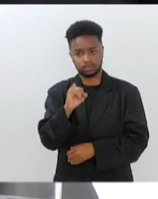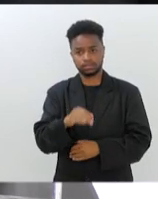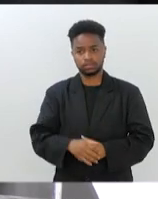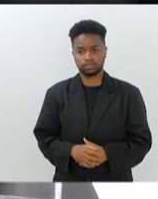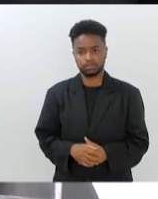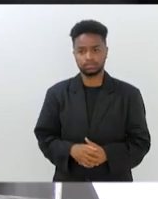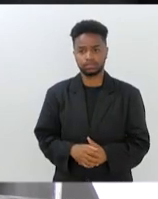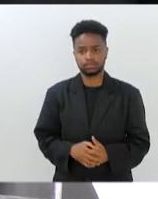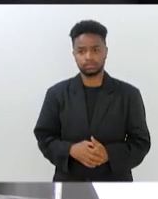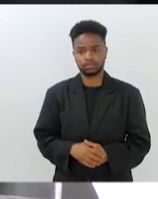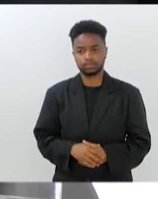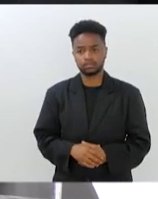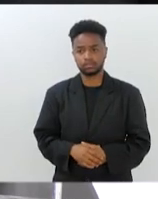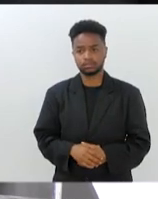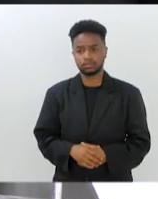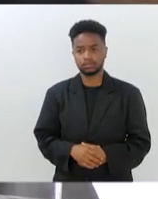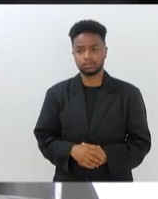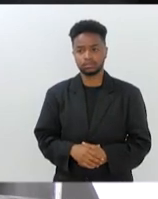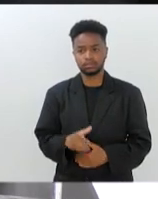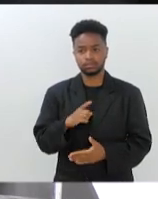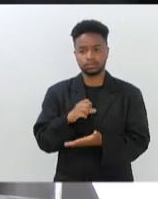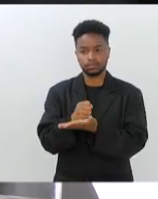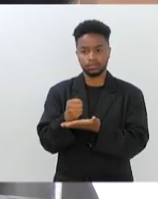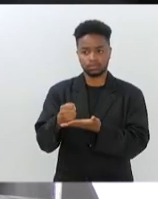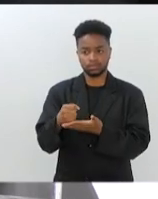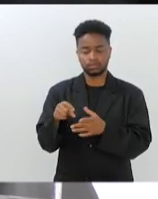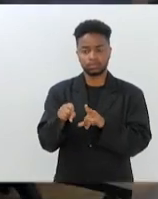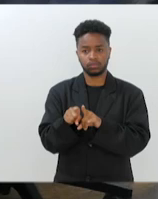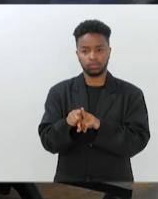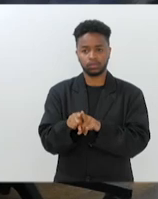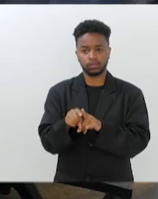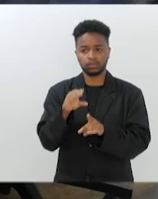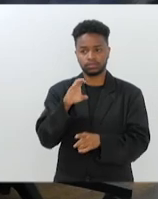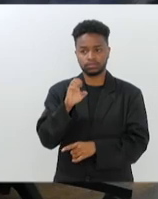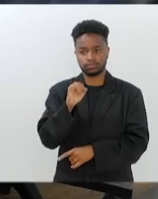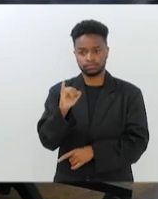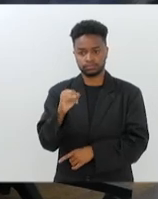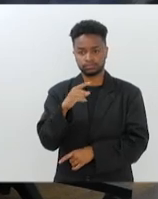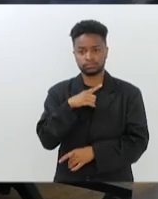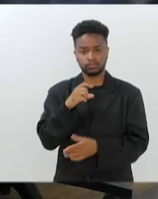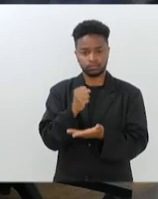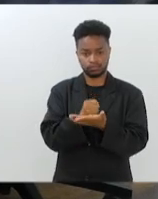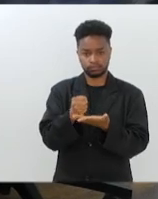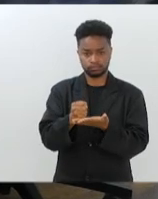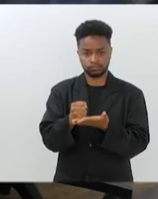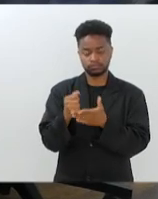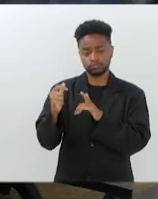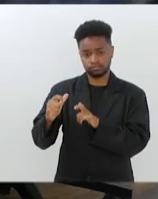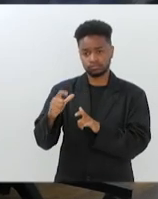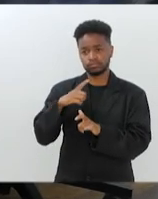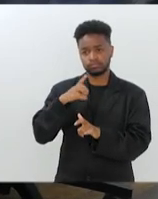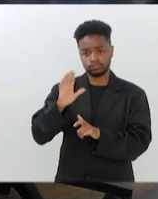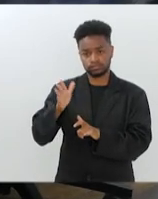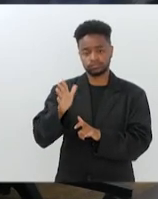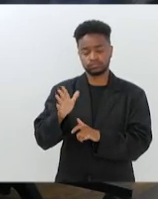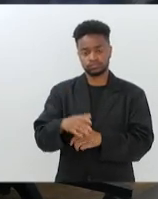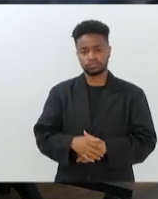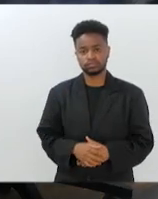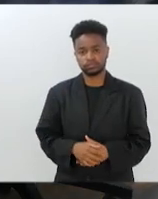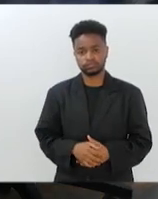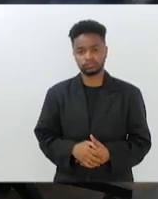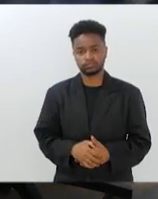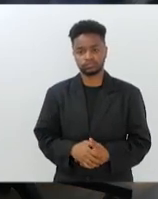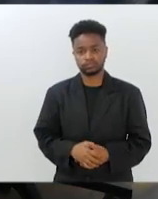sei inclusive o contrato tá falando em sei falando em sei o contrato aí já já tá já tá um